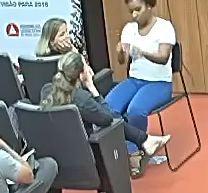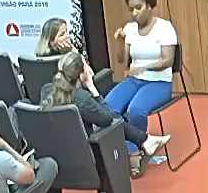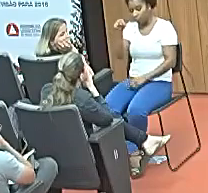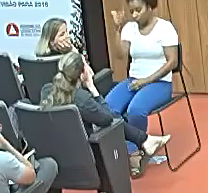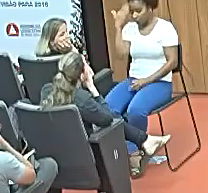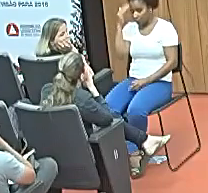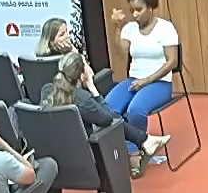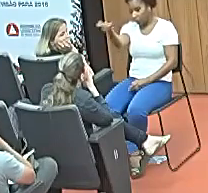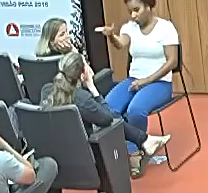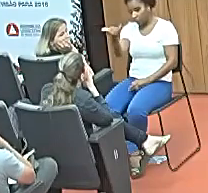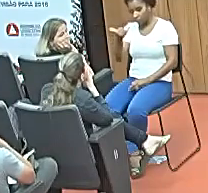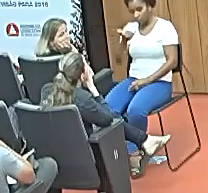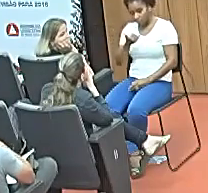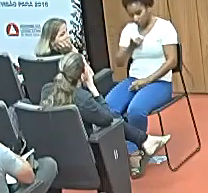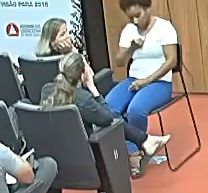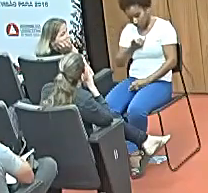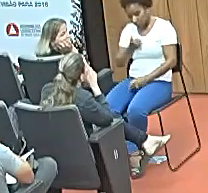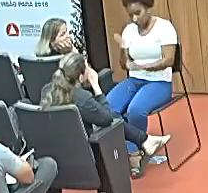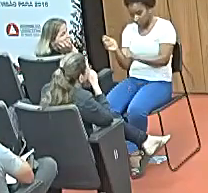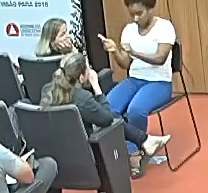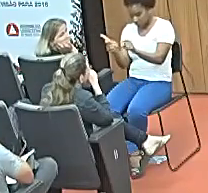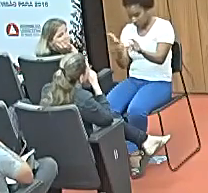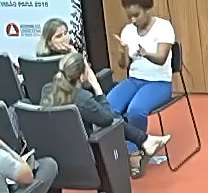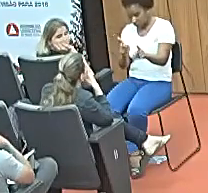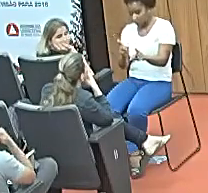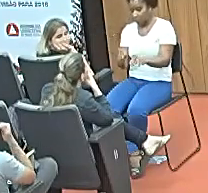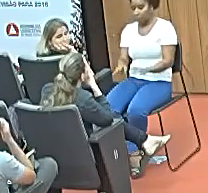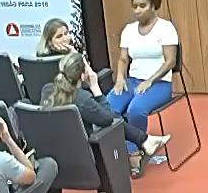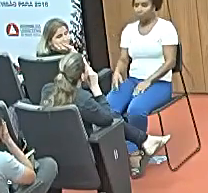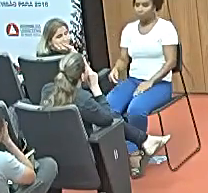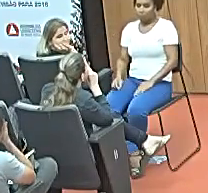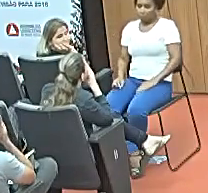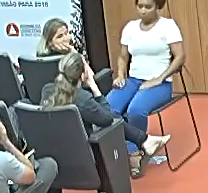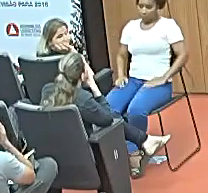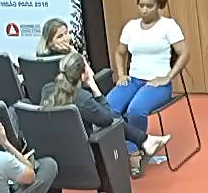aquele consertá lo do outro